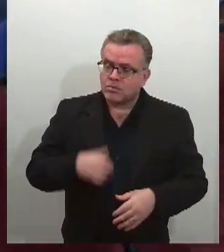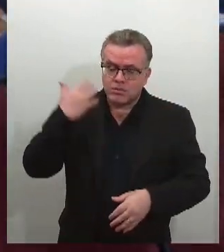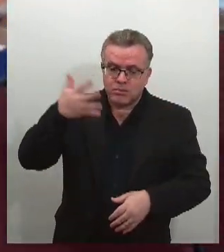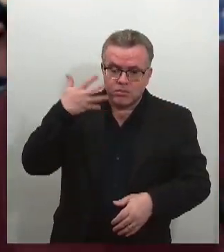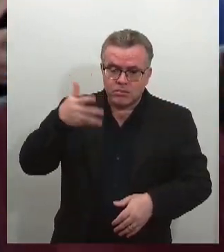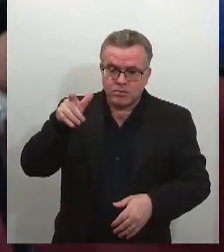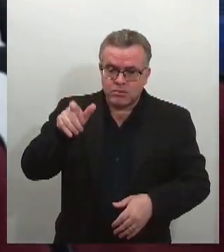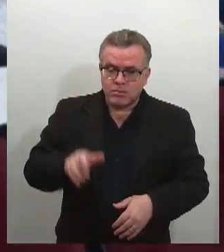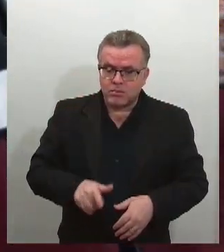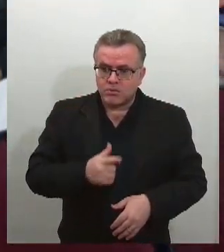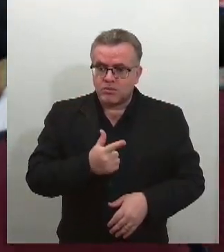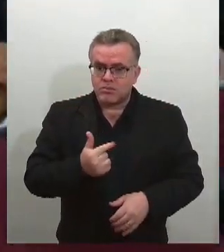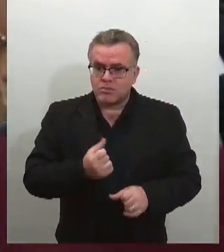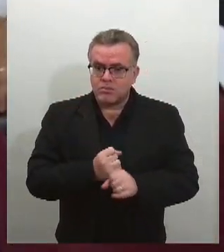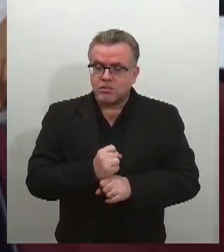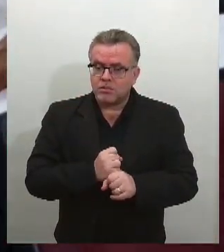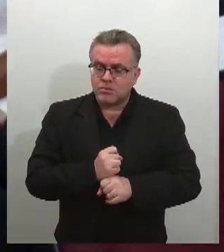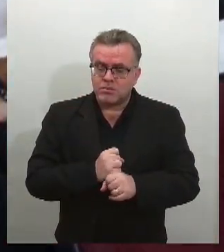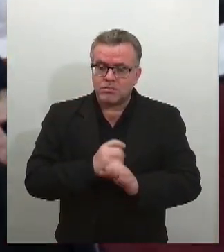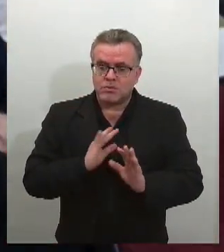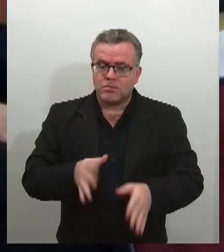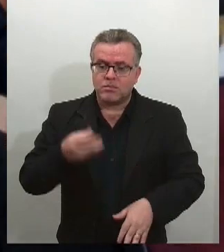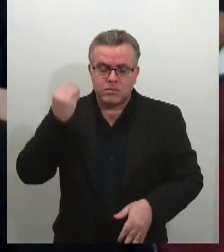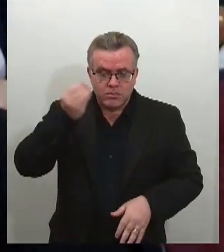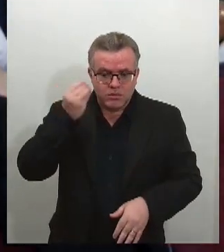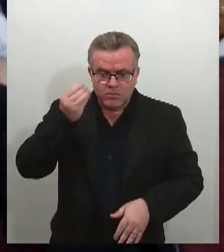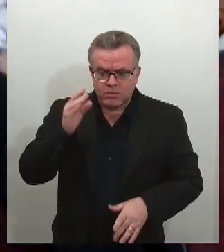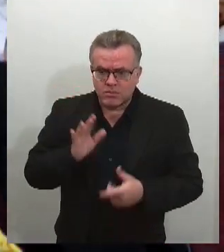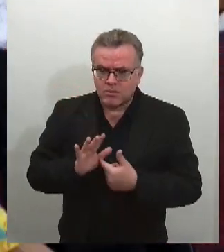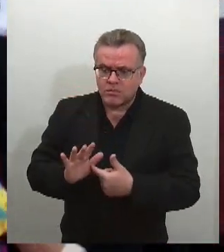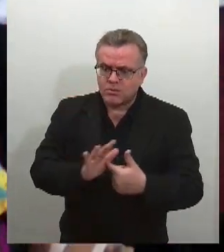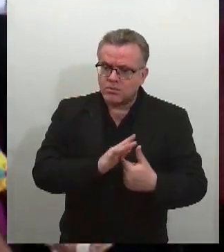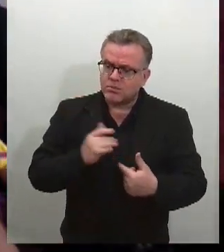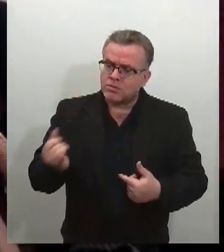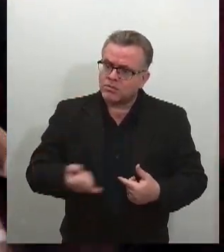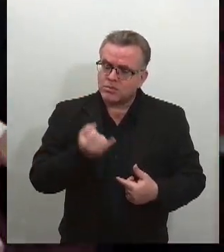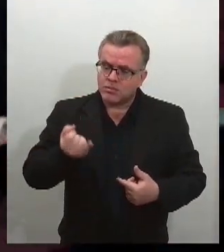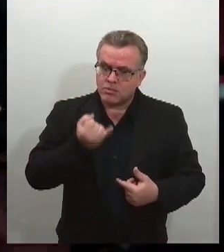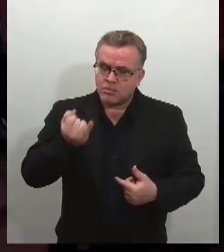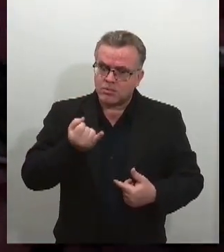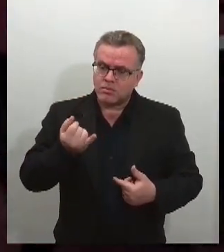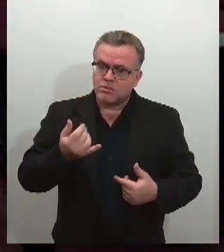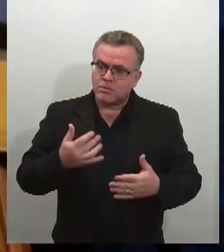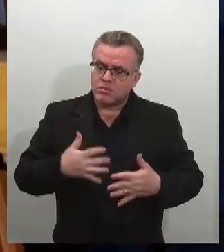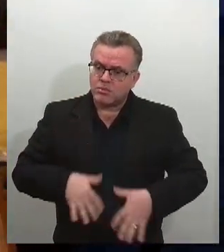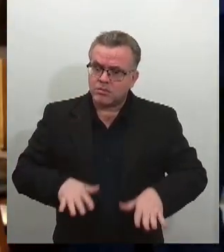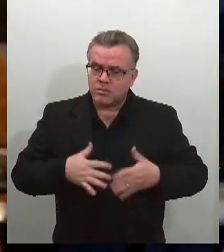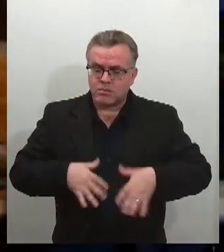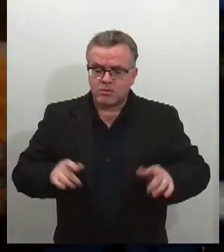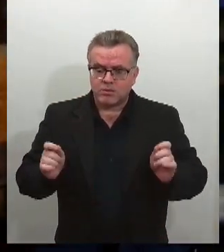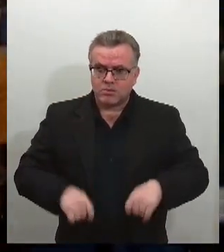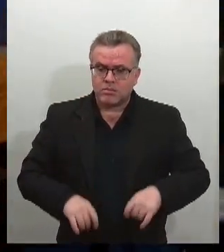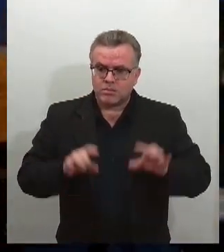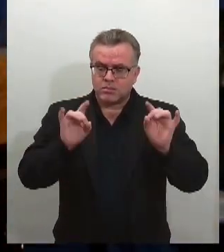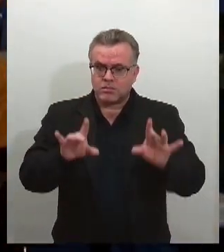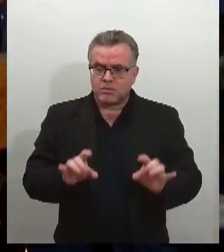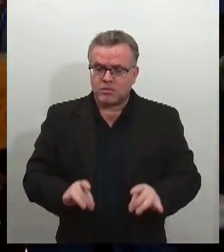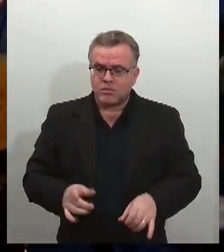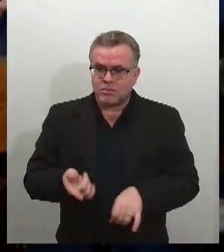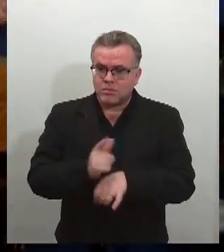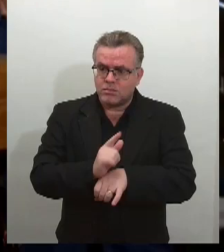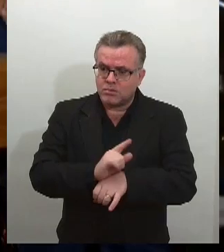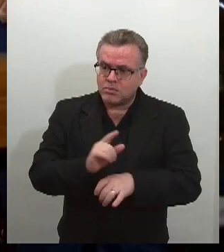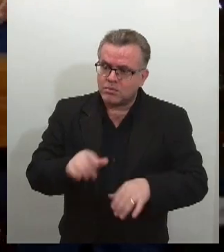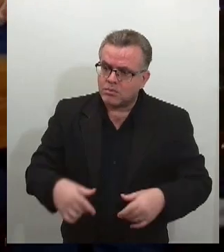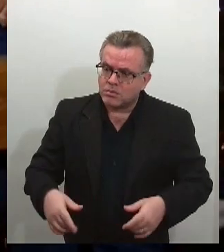de experiência na gestão pública enfatizou a importância da conformidade para a excelência na gestão. Além disso, a inovação na